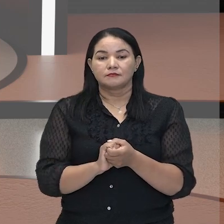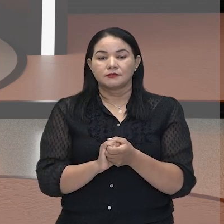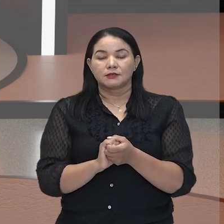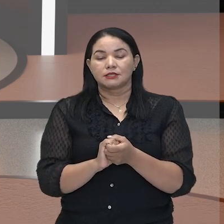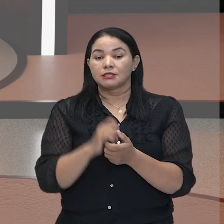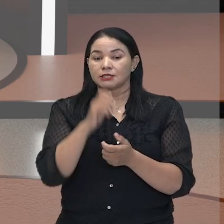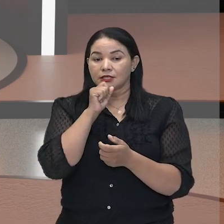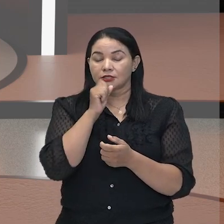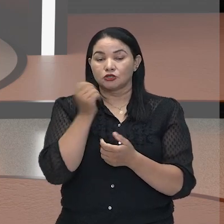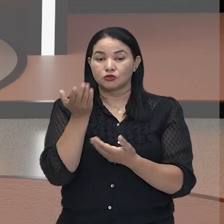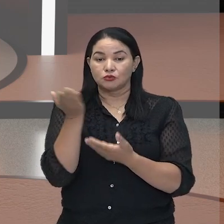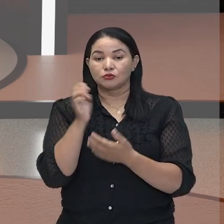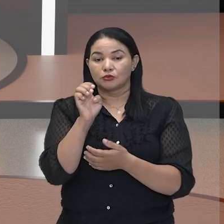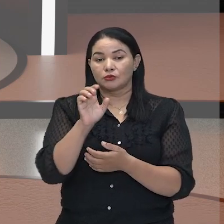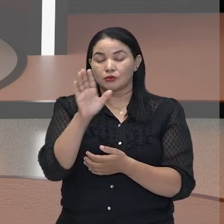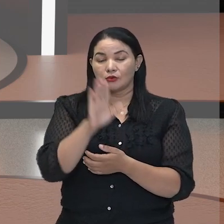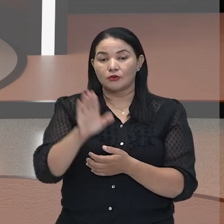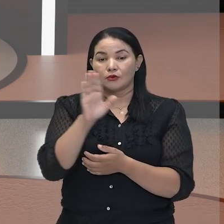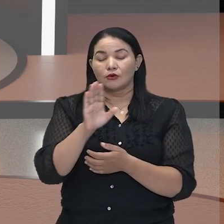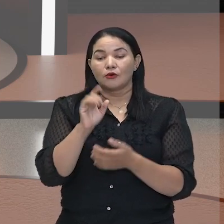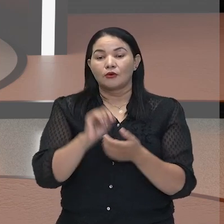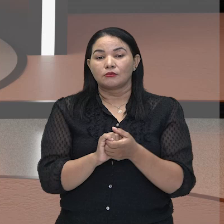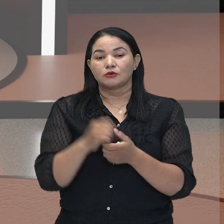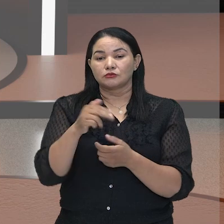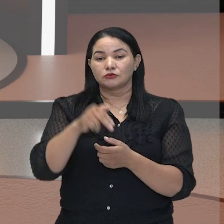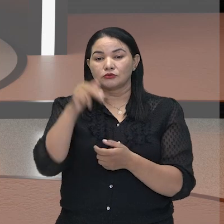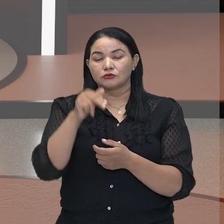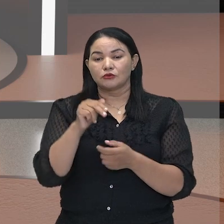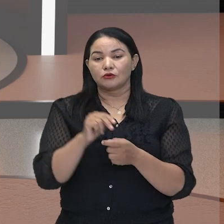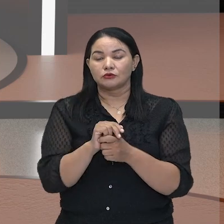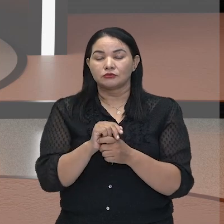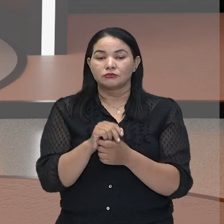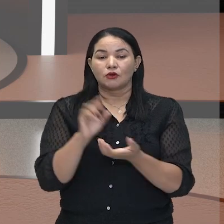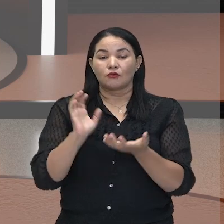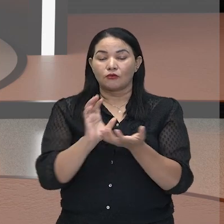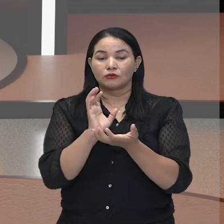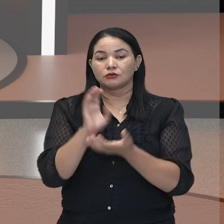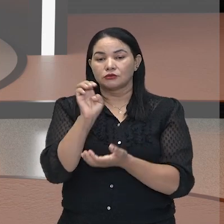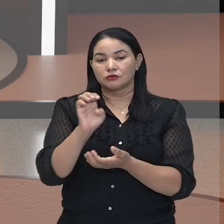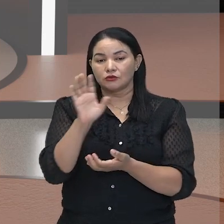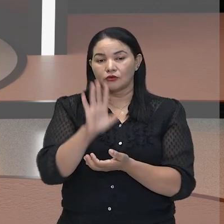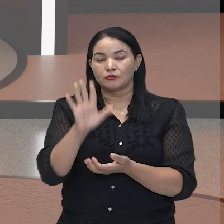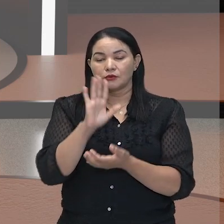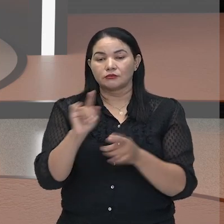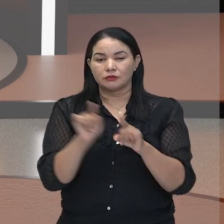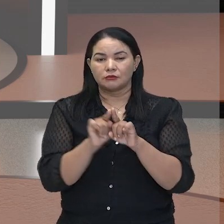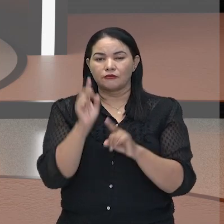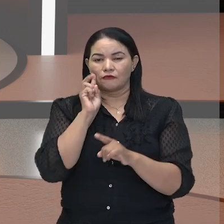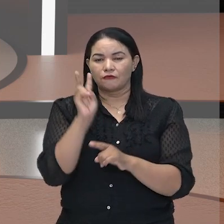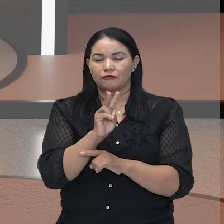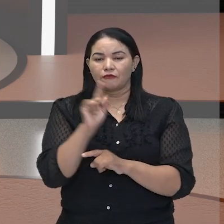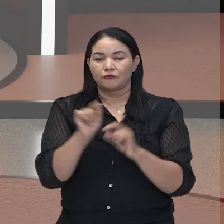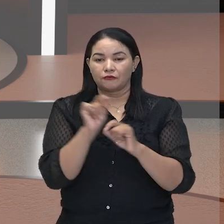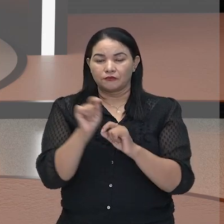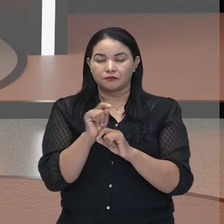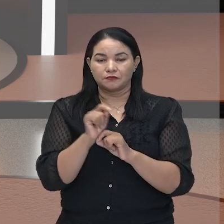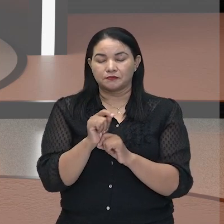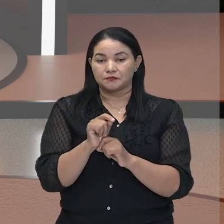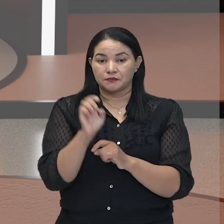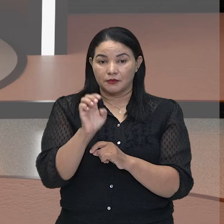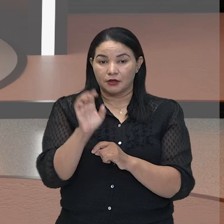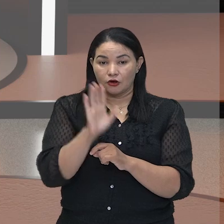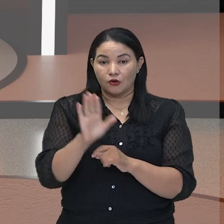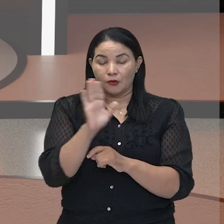Europa setentrional, a parte mais ao norte do continente europeu. A gente vai verificar que a Europa